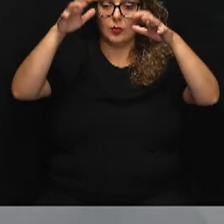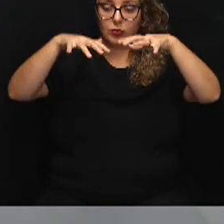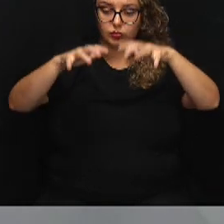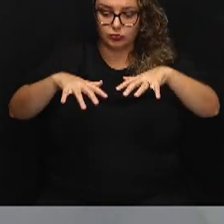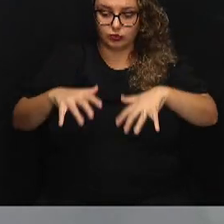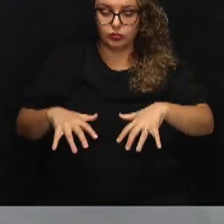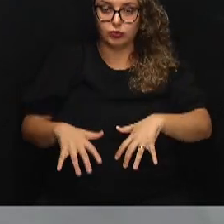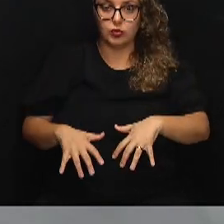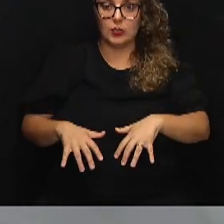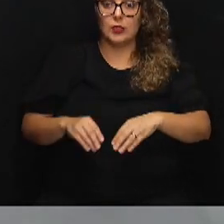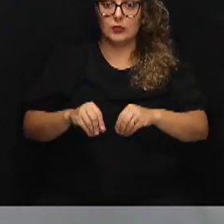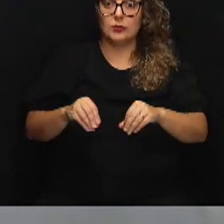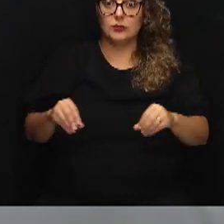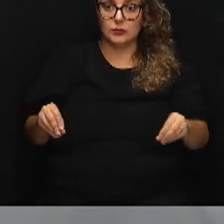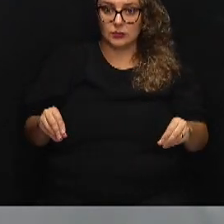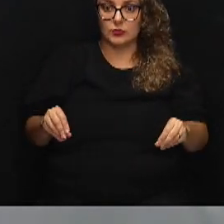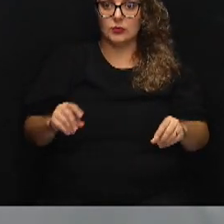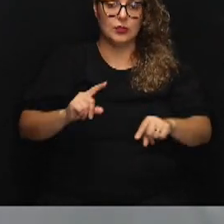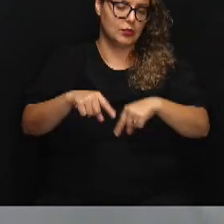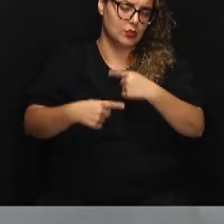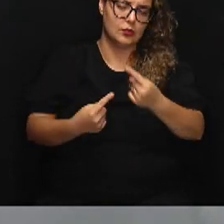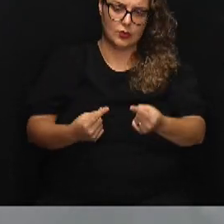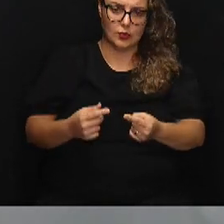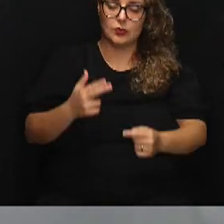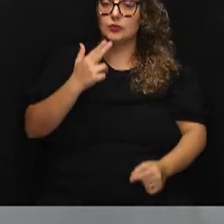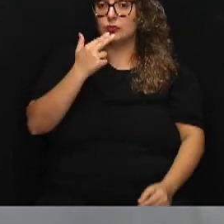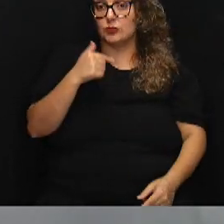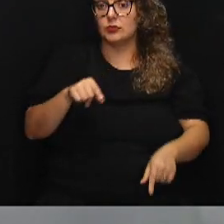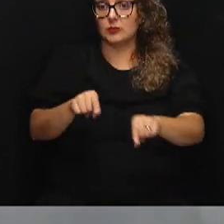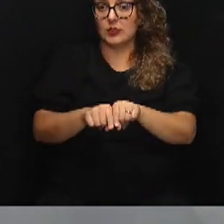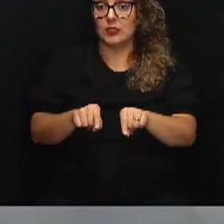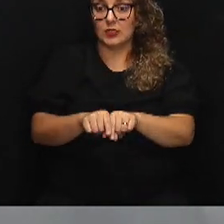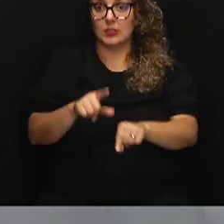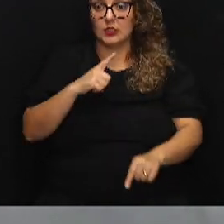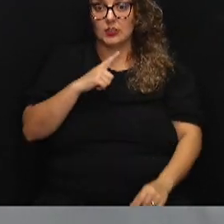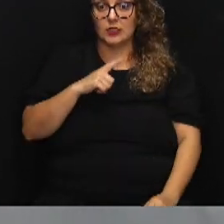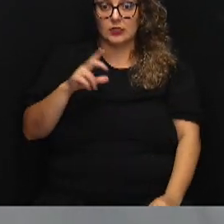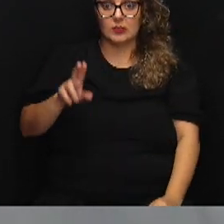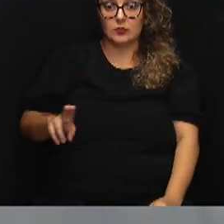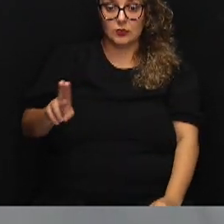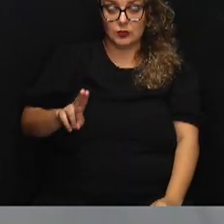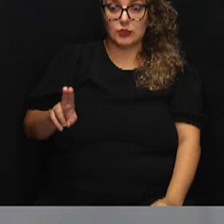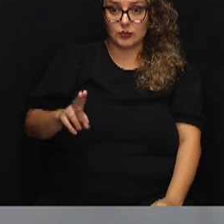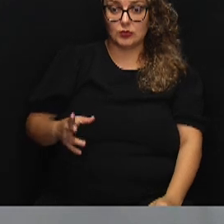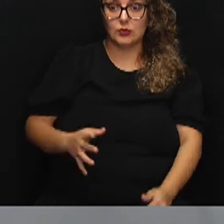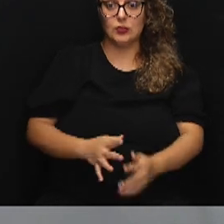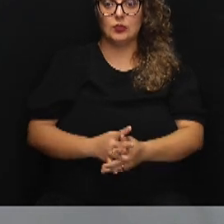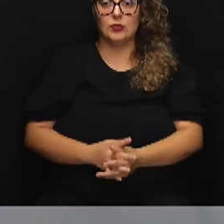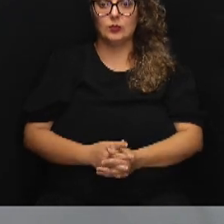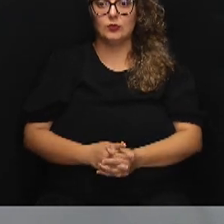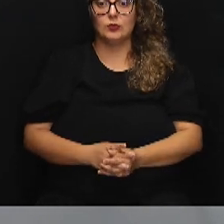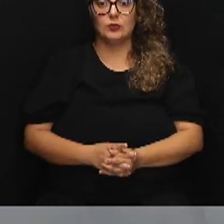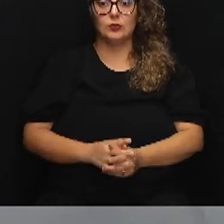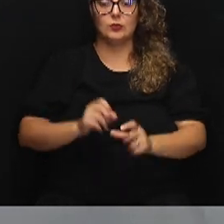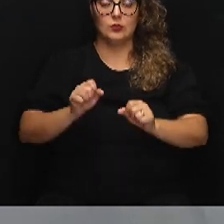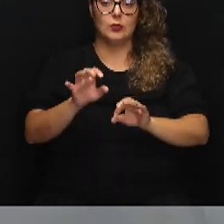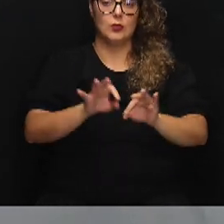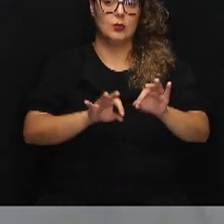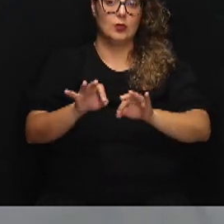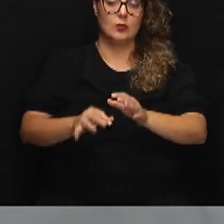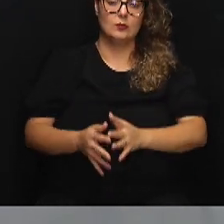solo, além de outros nutrientes, porque nós temos ainda a aplicação onde nós podemos